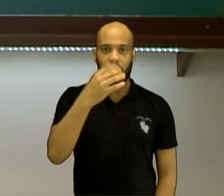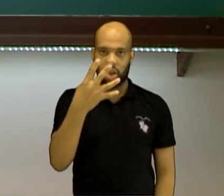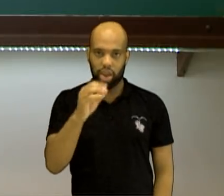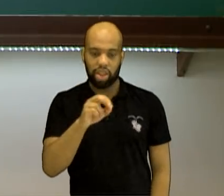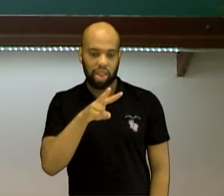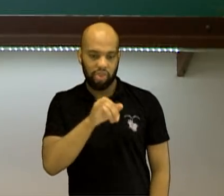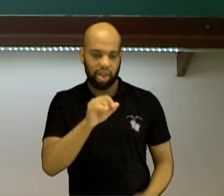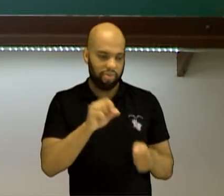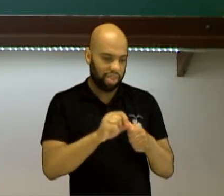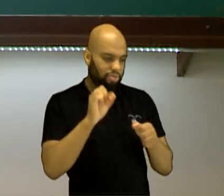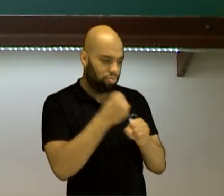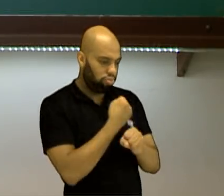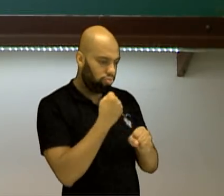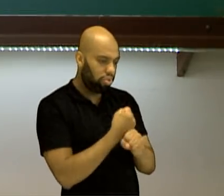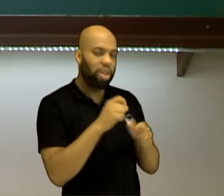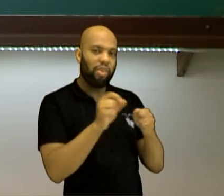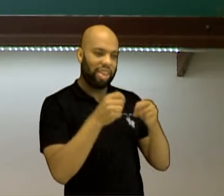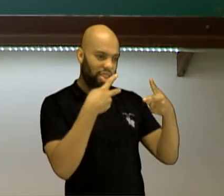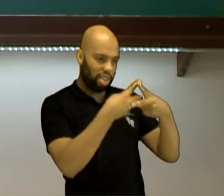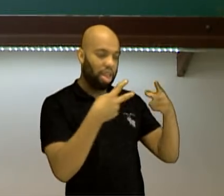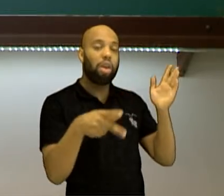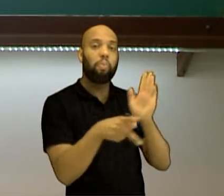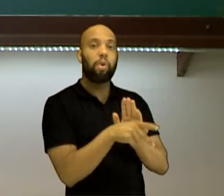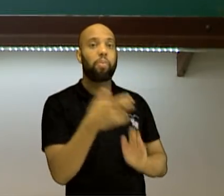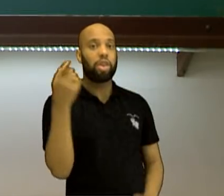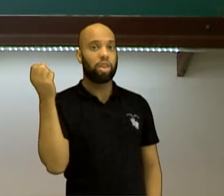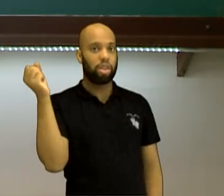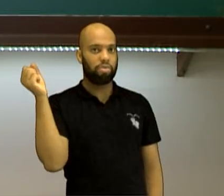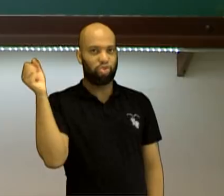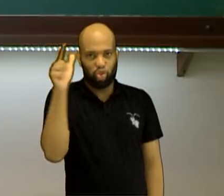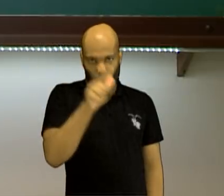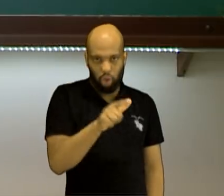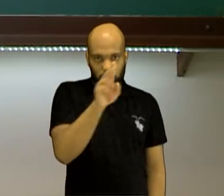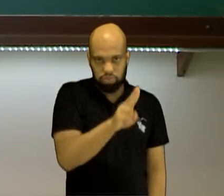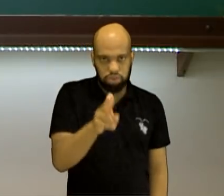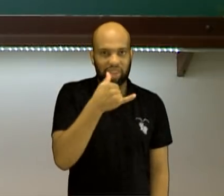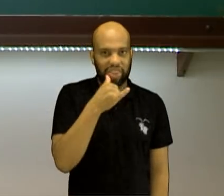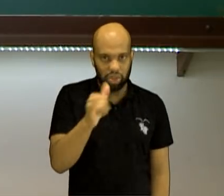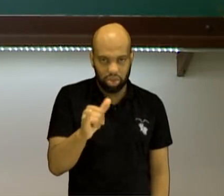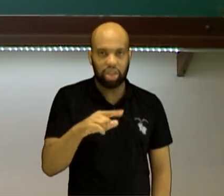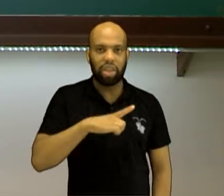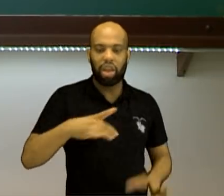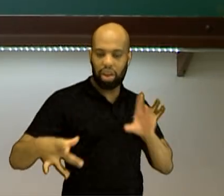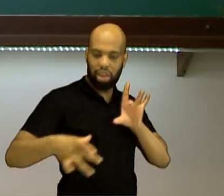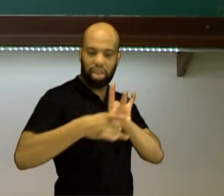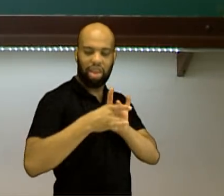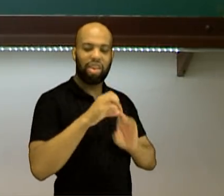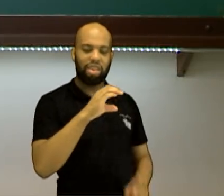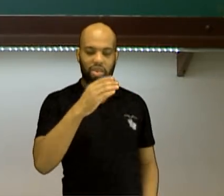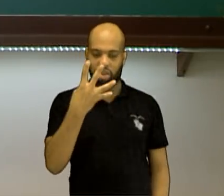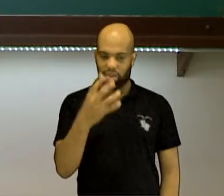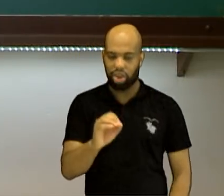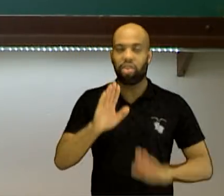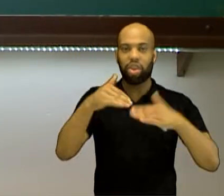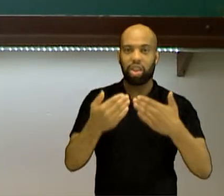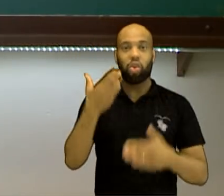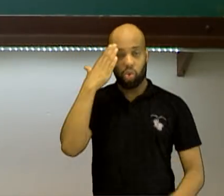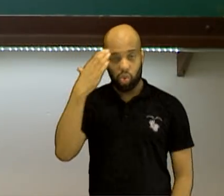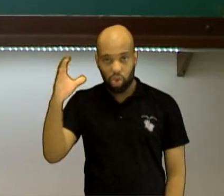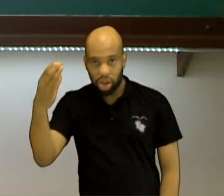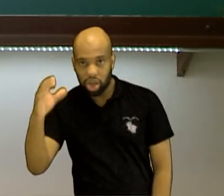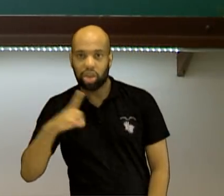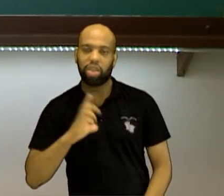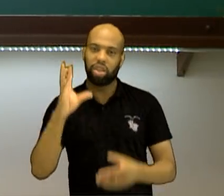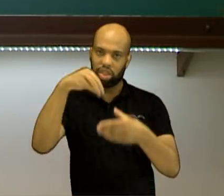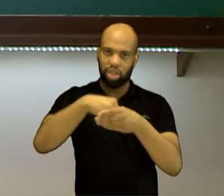solar, né, onde era o aterro do Caximba, associada ao C40, né? Curitiba faz parte desse grupo